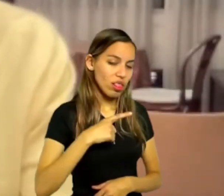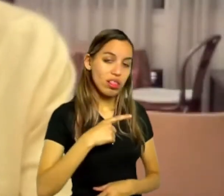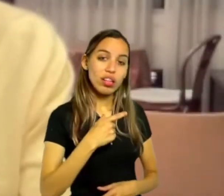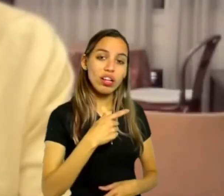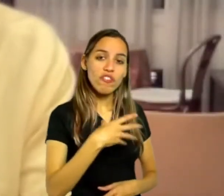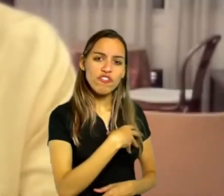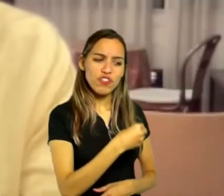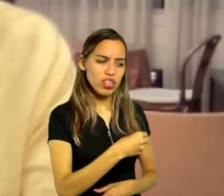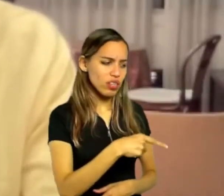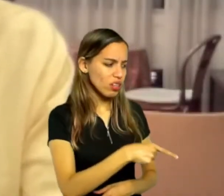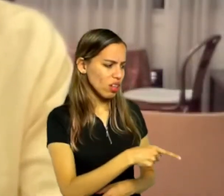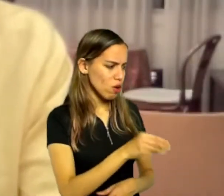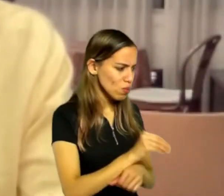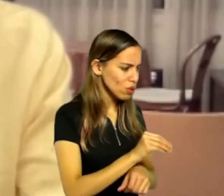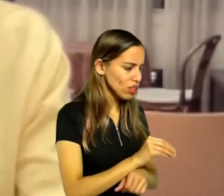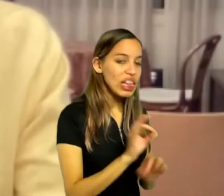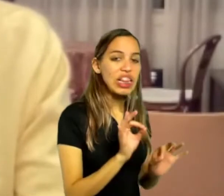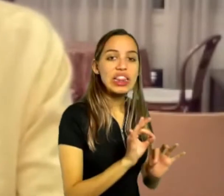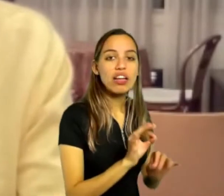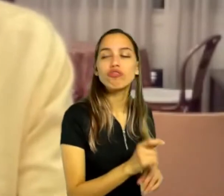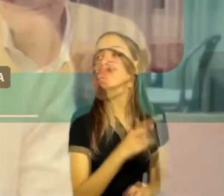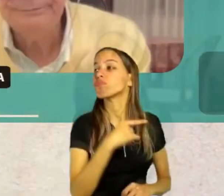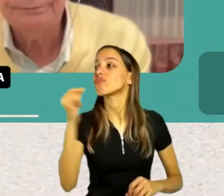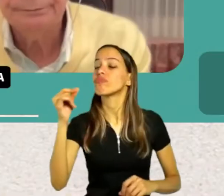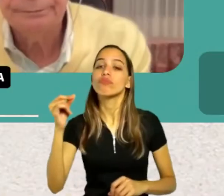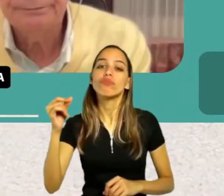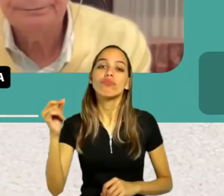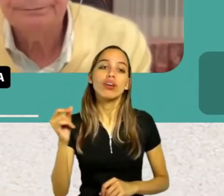isso, imagine. Muito, muito.